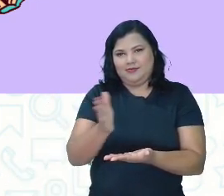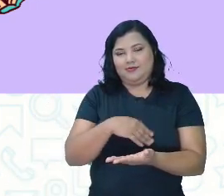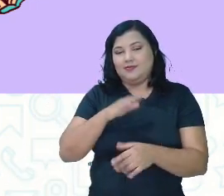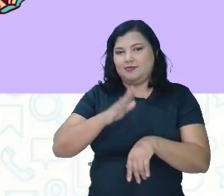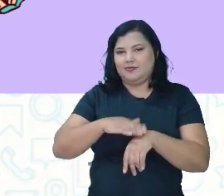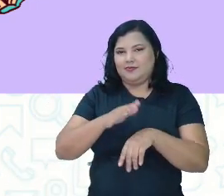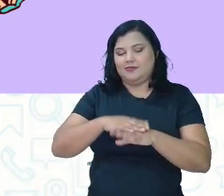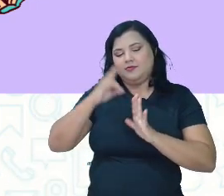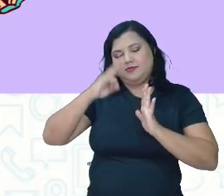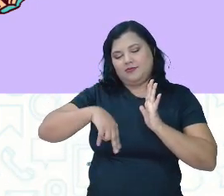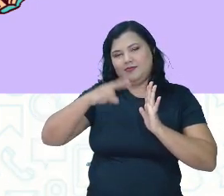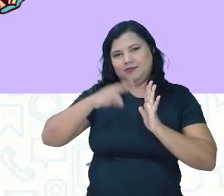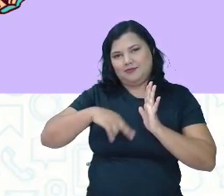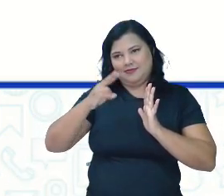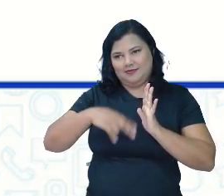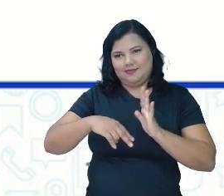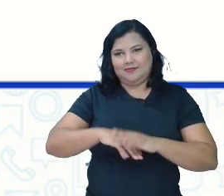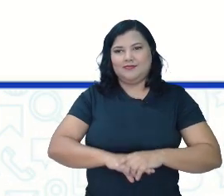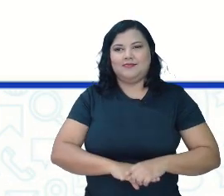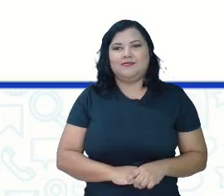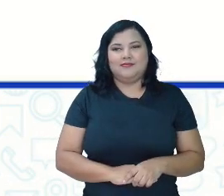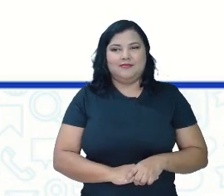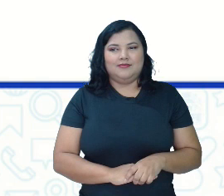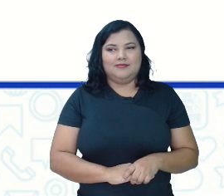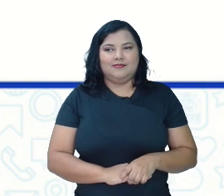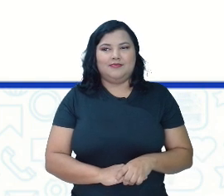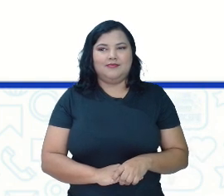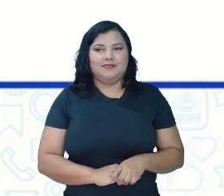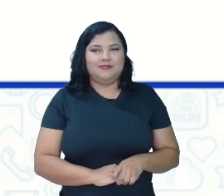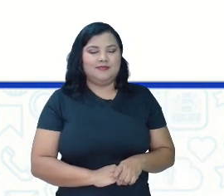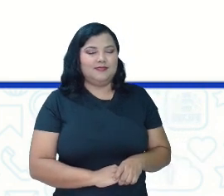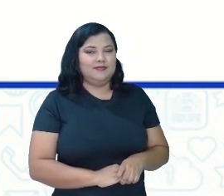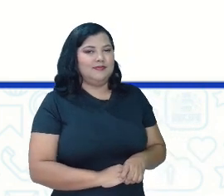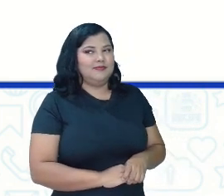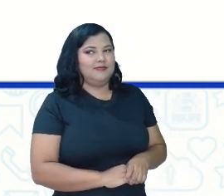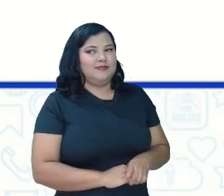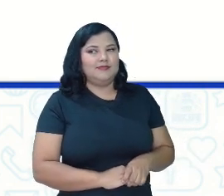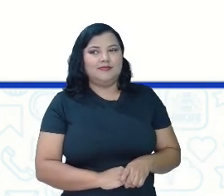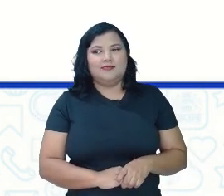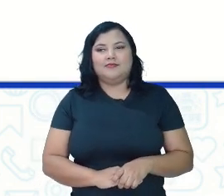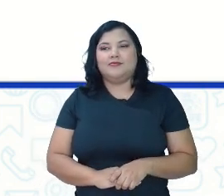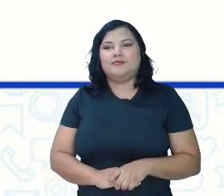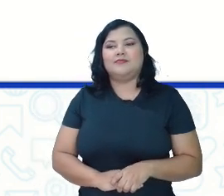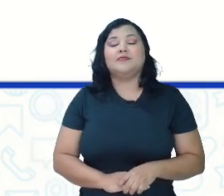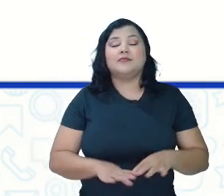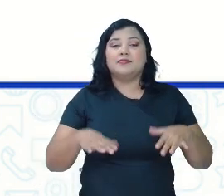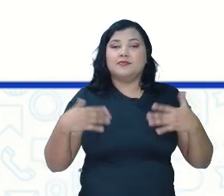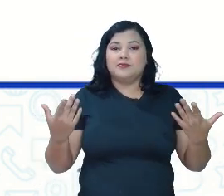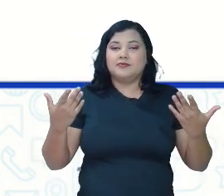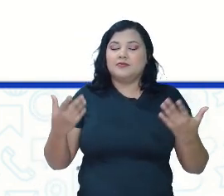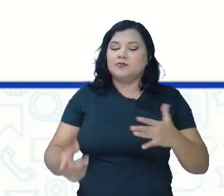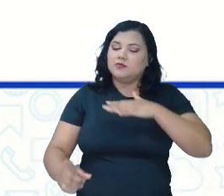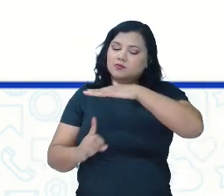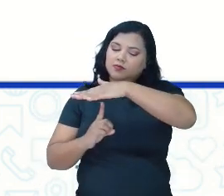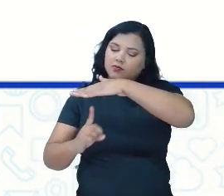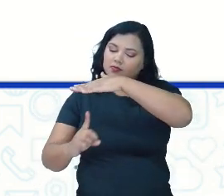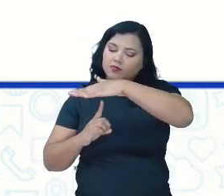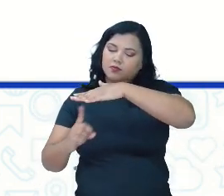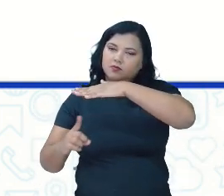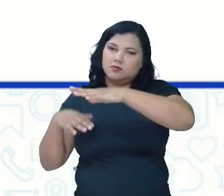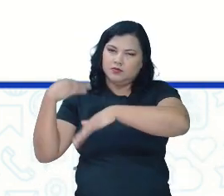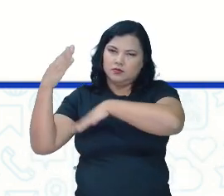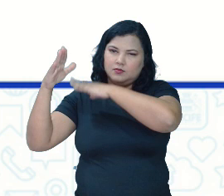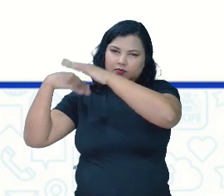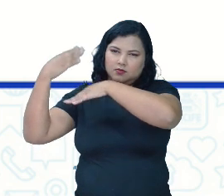os quadrinhos. O desenvolvimento das personagens geralmente é